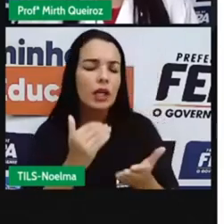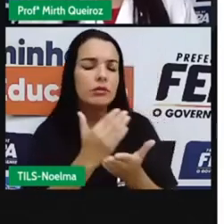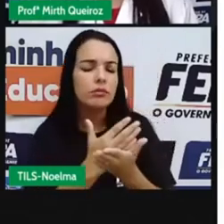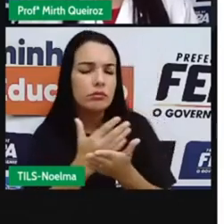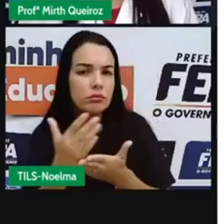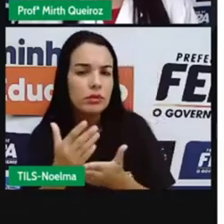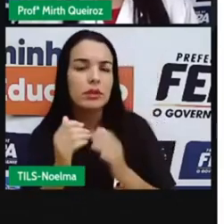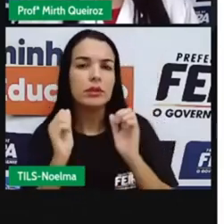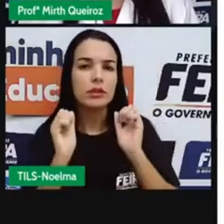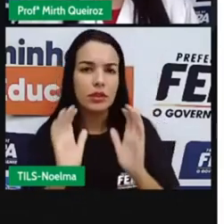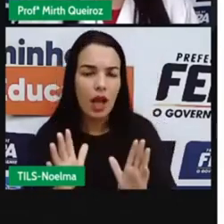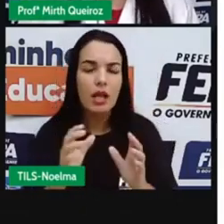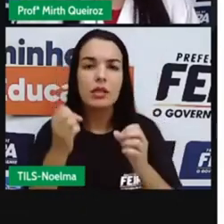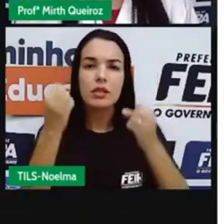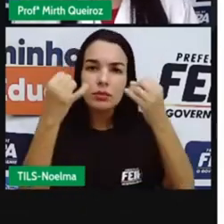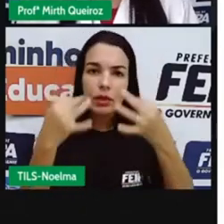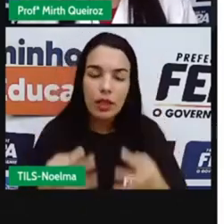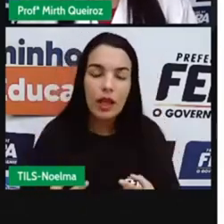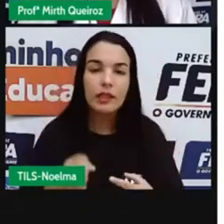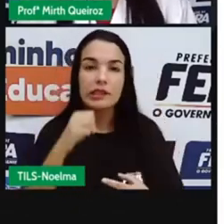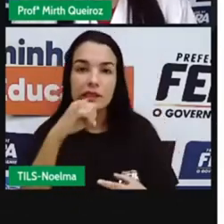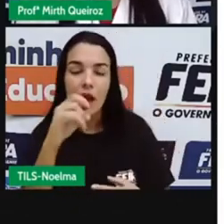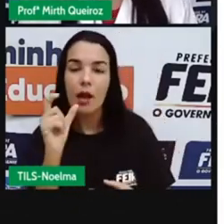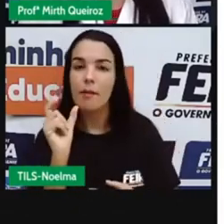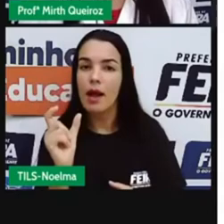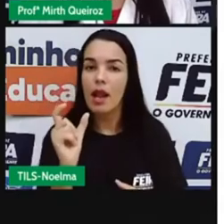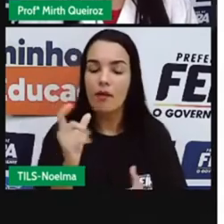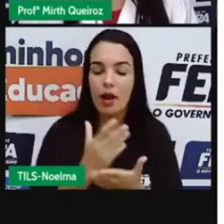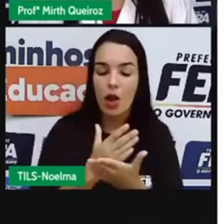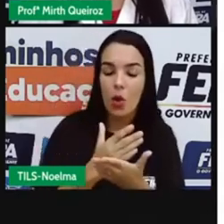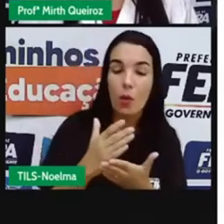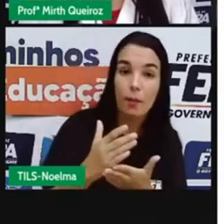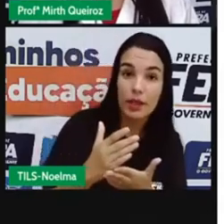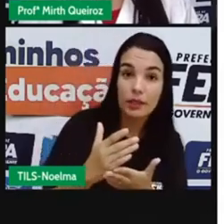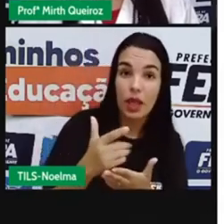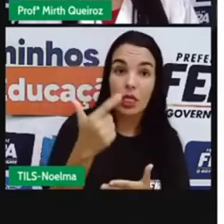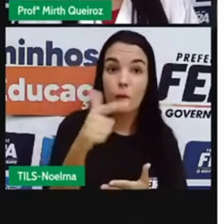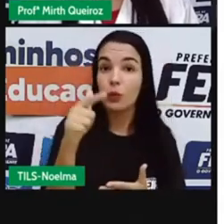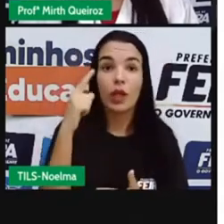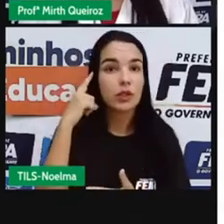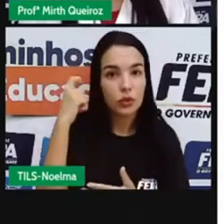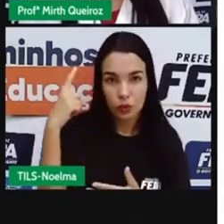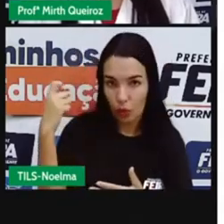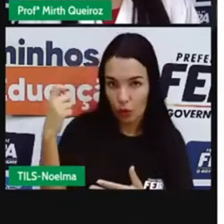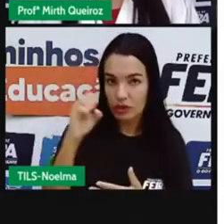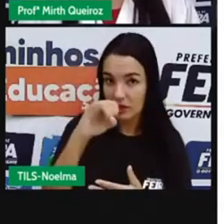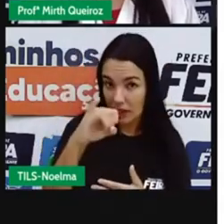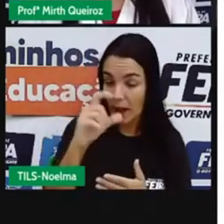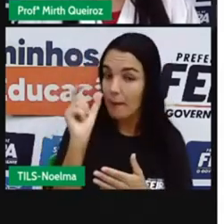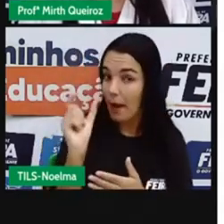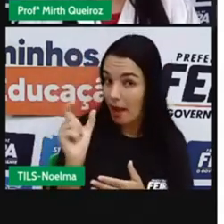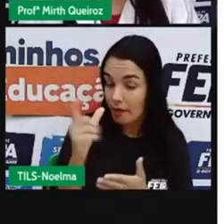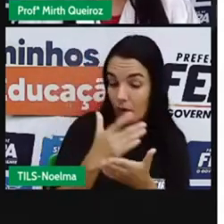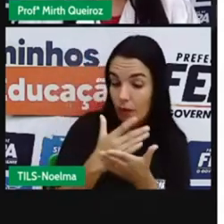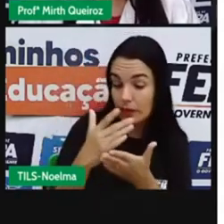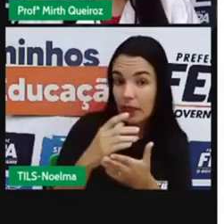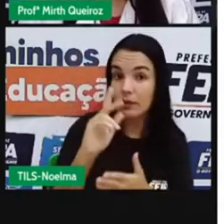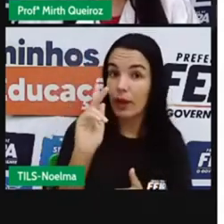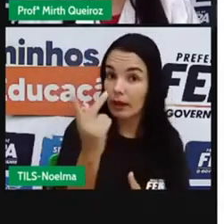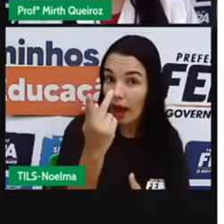de palavras, ele não tem, no meio não, no final de palavra, ele não apresenta som nenhum. A não